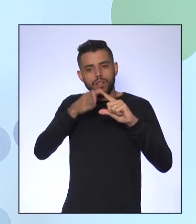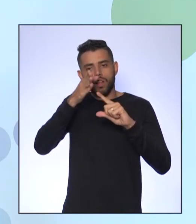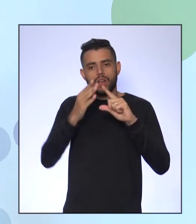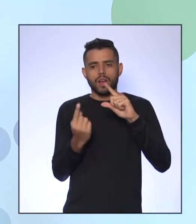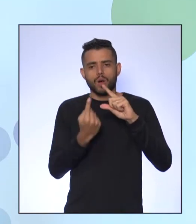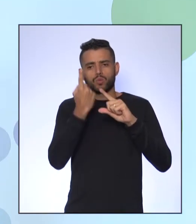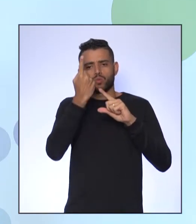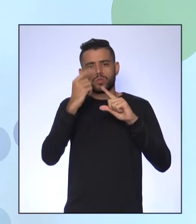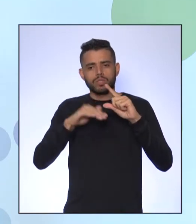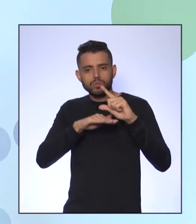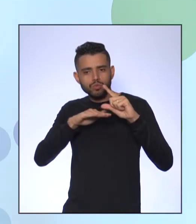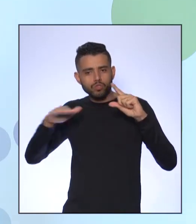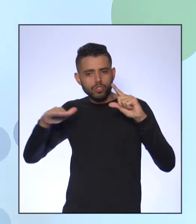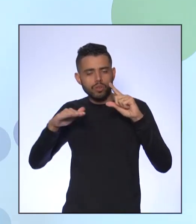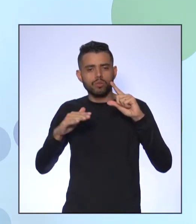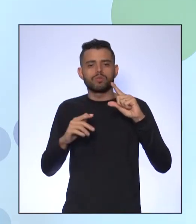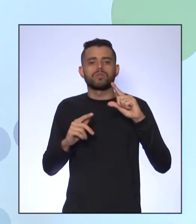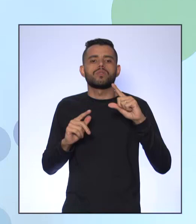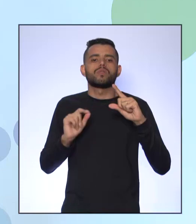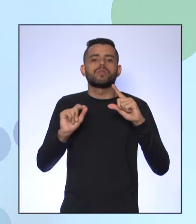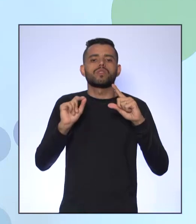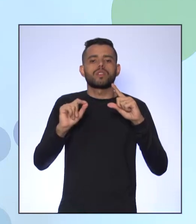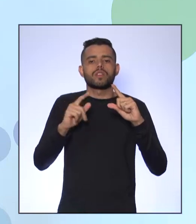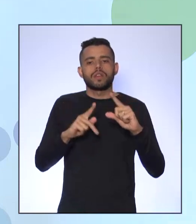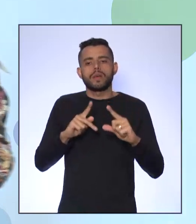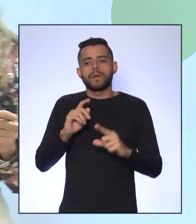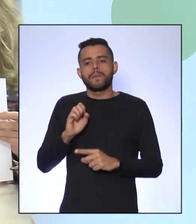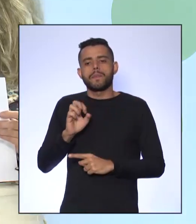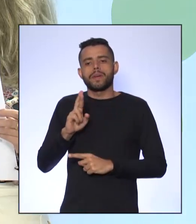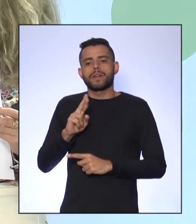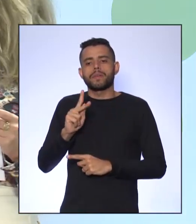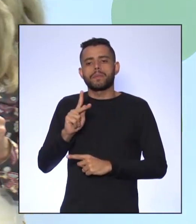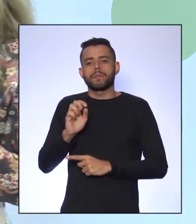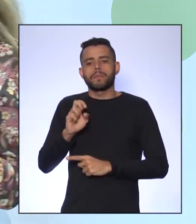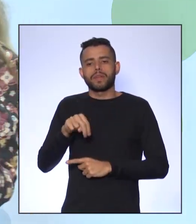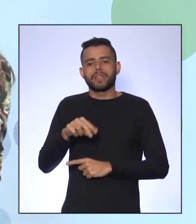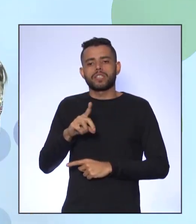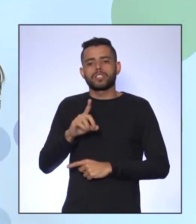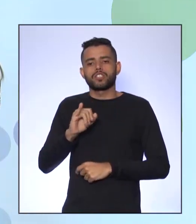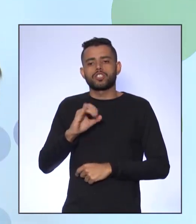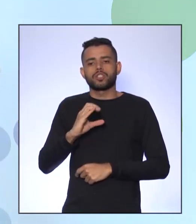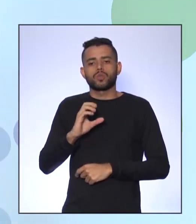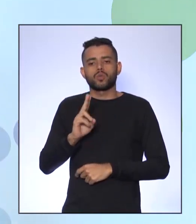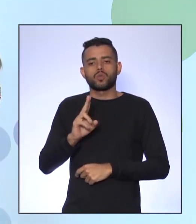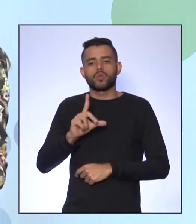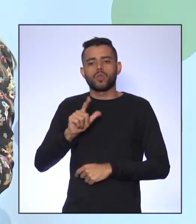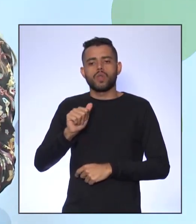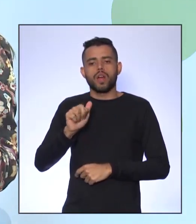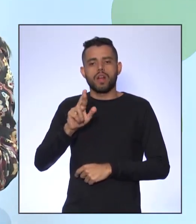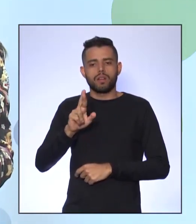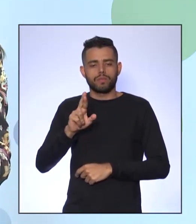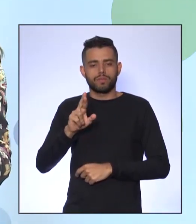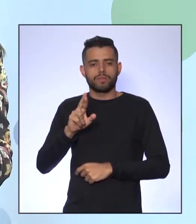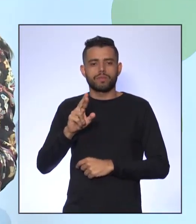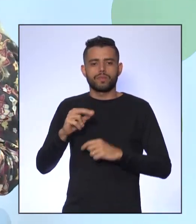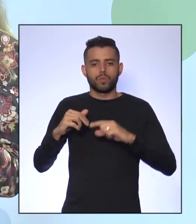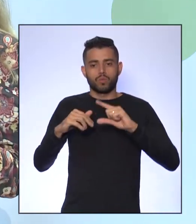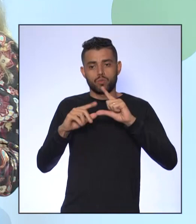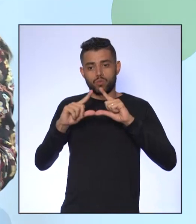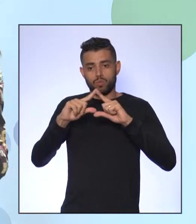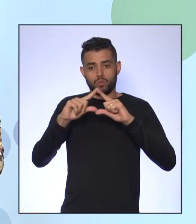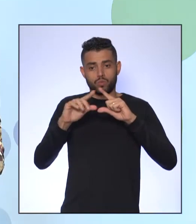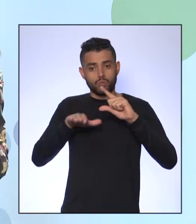ao solo, é uma perpendicular, tá certo? Então, essas duas, o chão, né? No caso, o